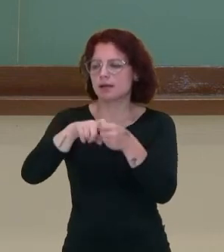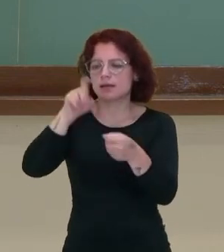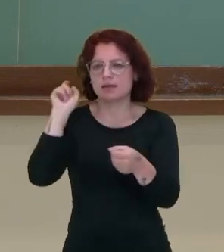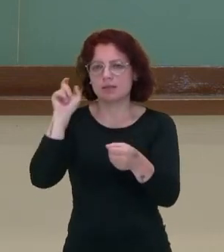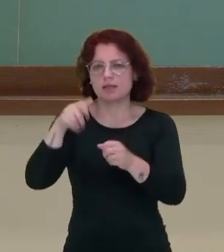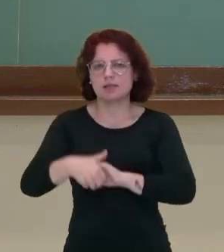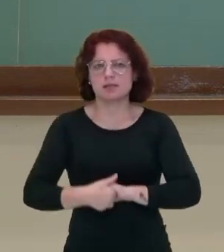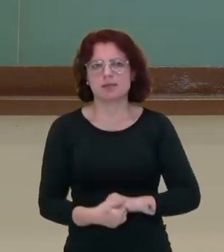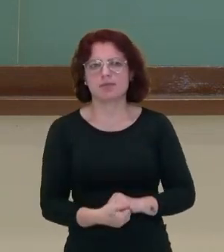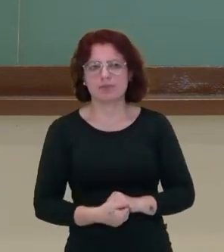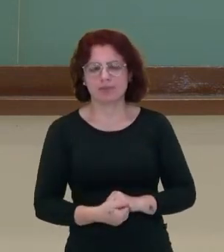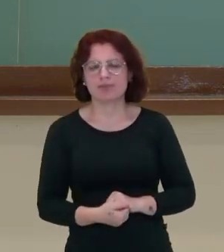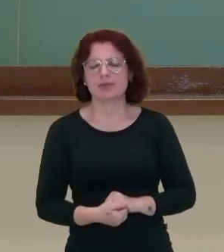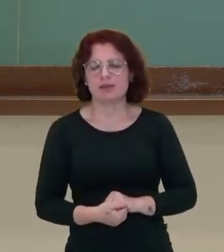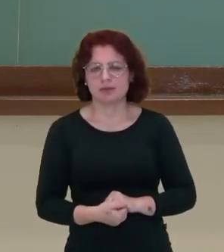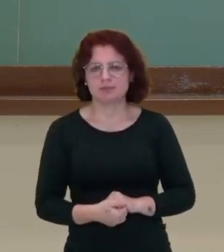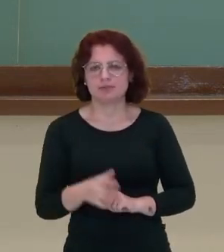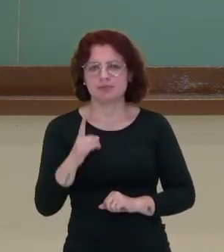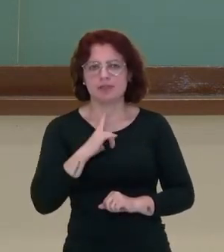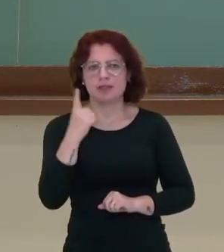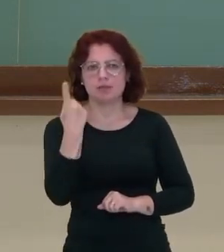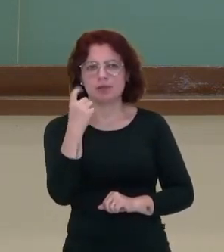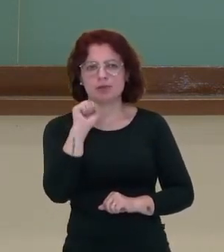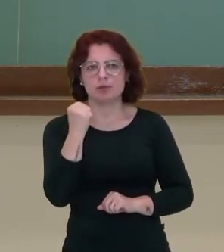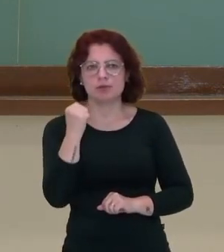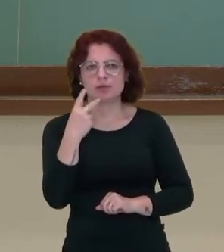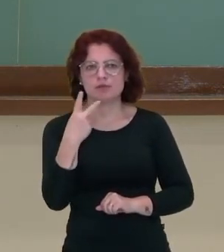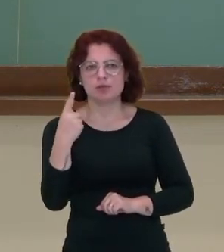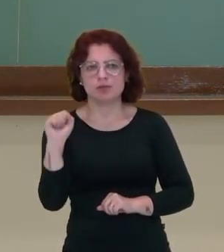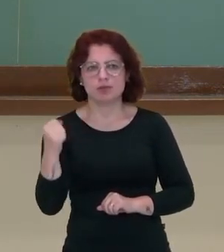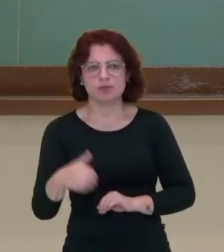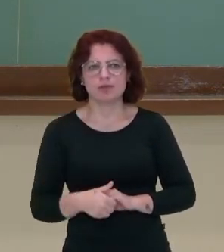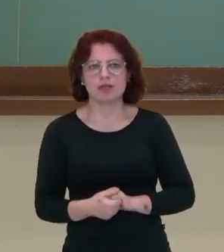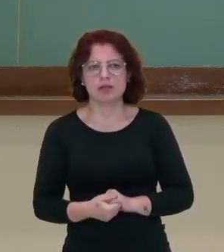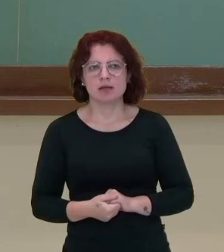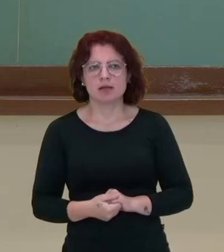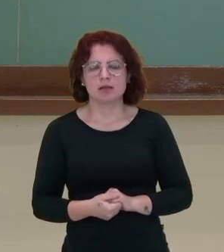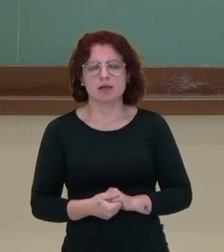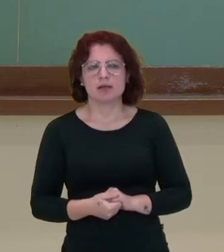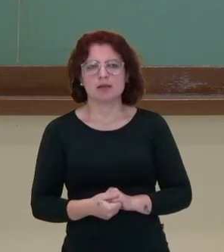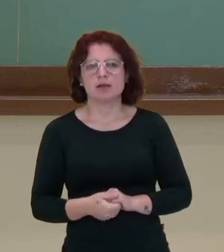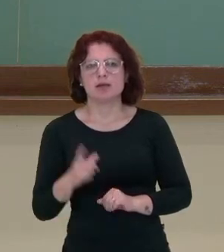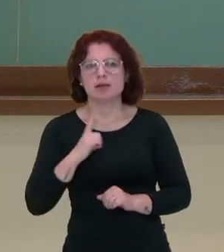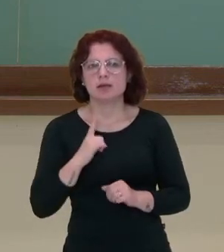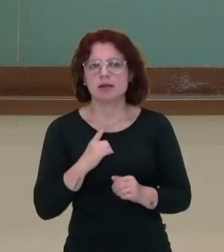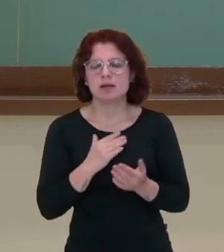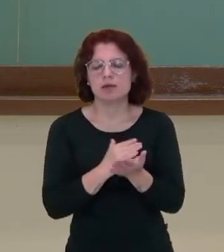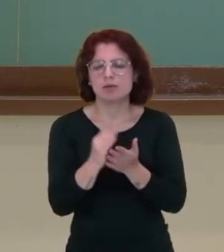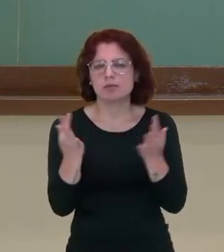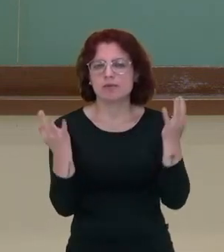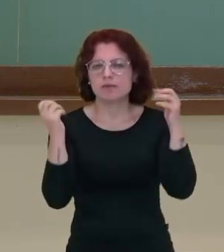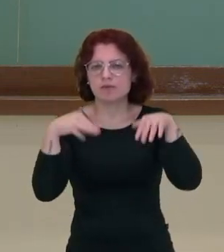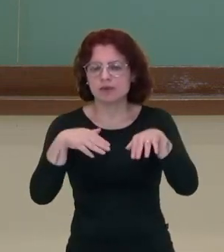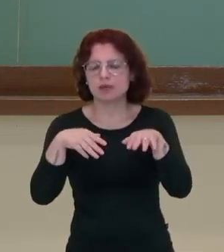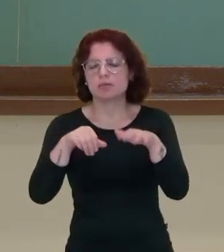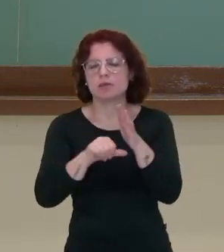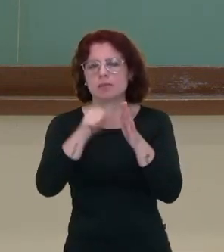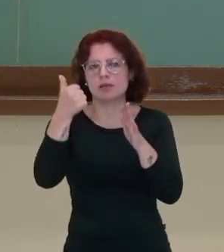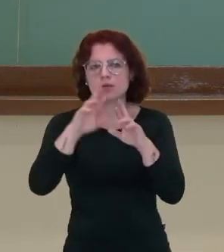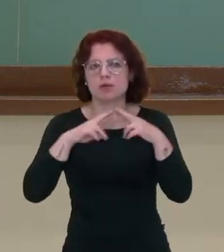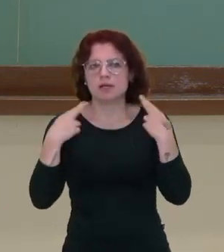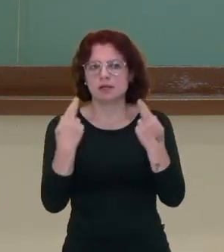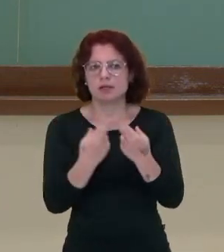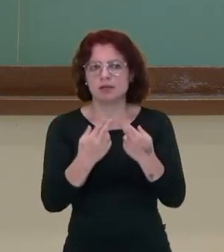Guerra da Independência em 1828, não é? E aí chega ao fim o primeiro reinado. Dom